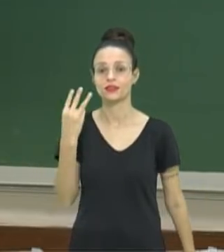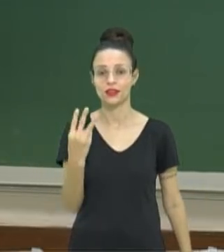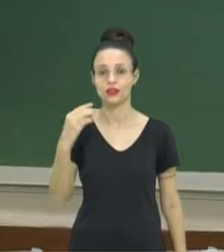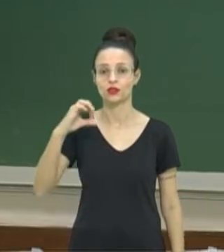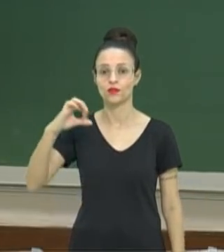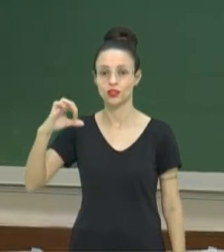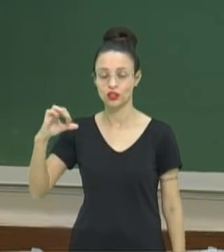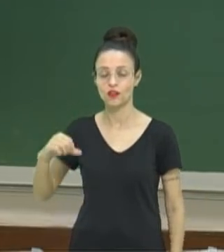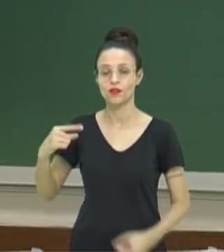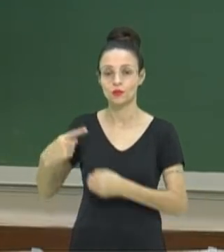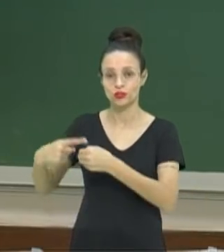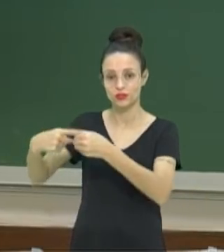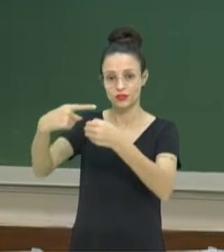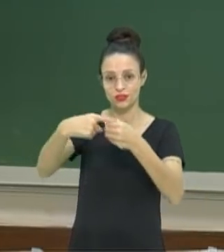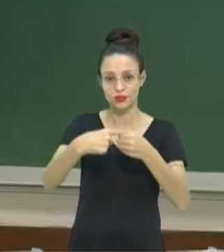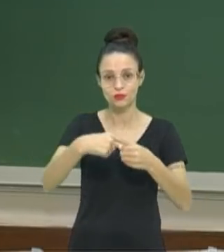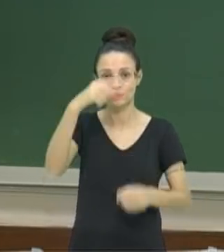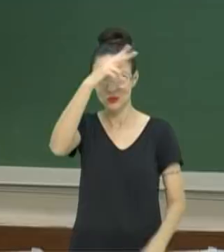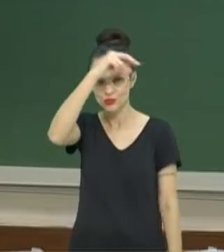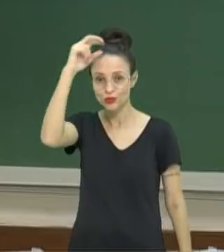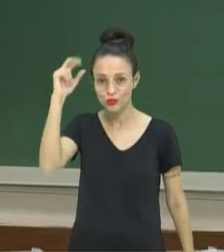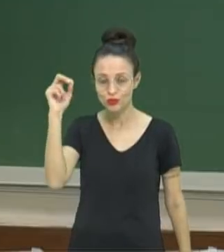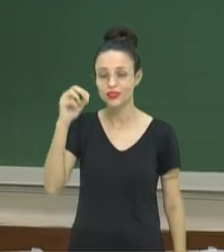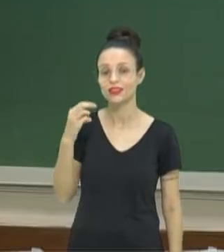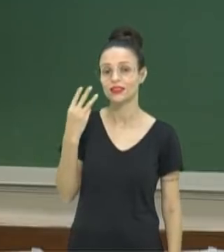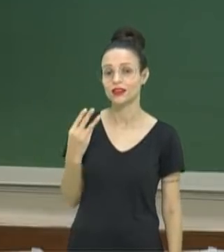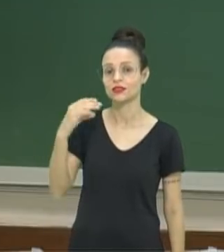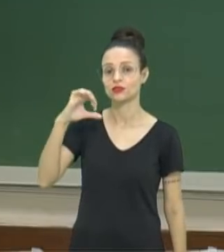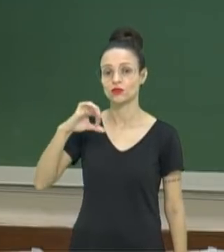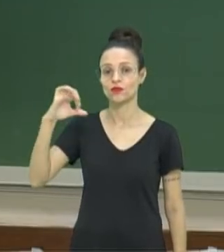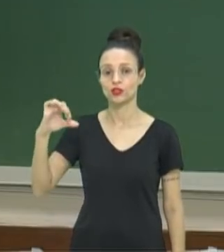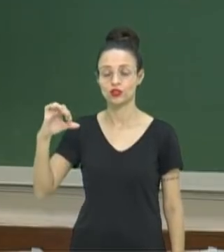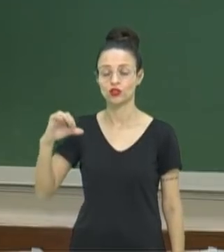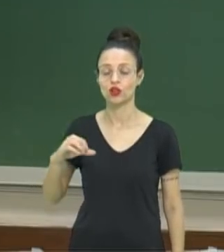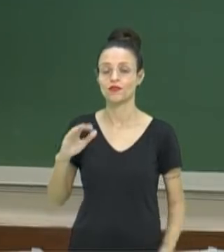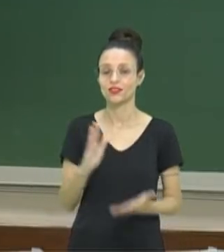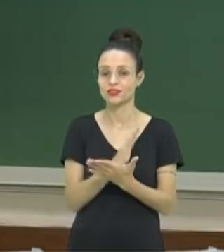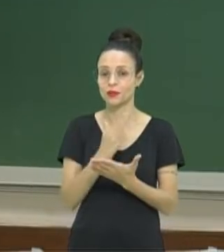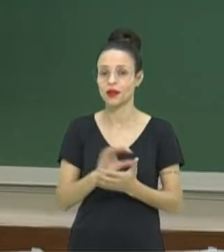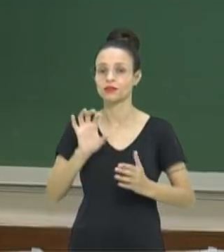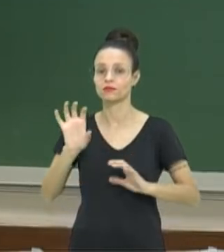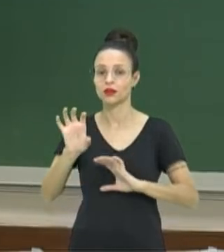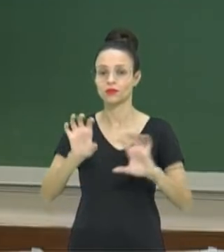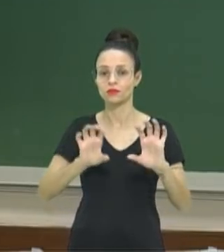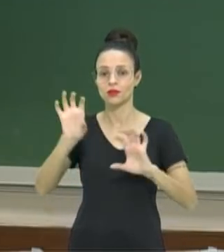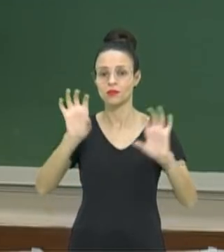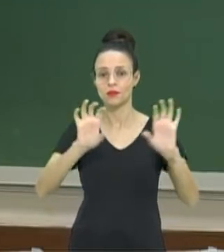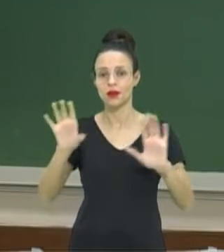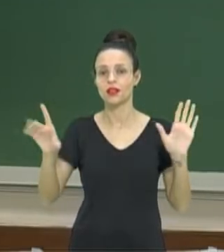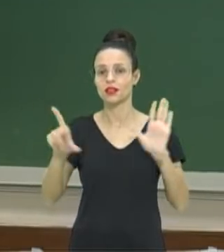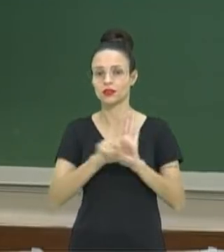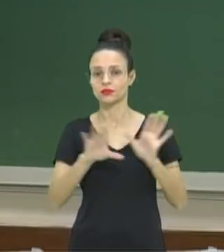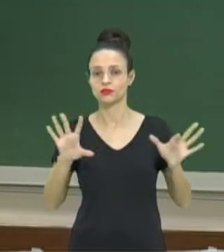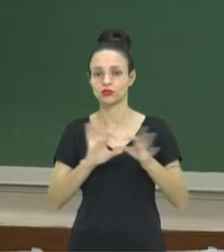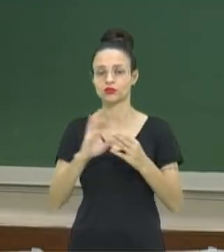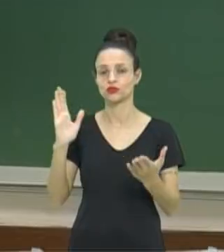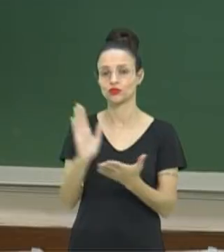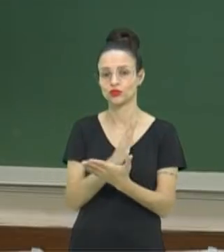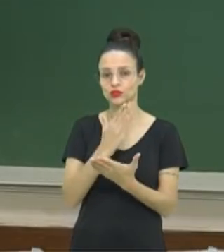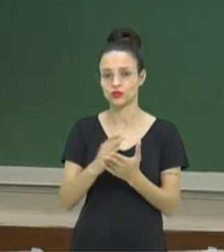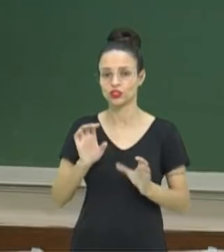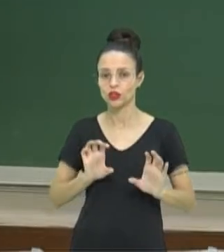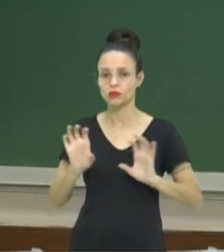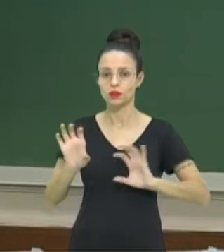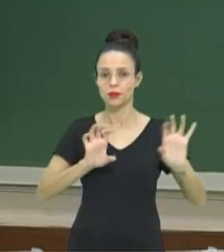399 municípios. Então, 399 partes que são legalizadas ali, divididas,